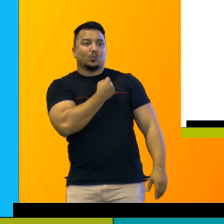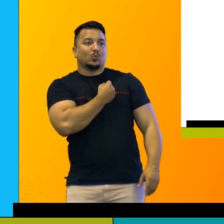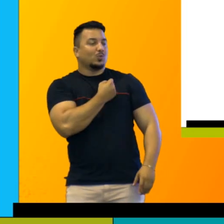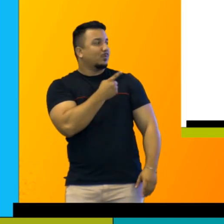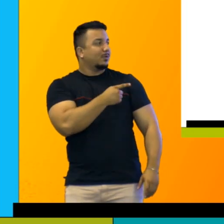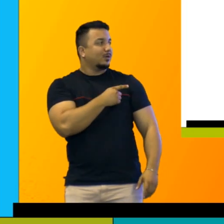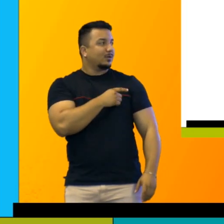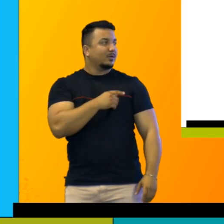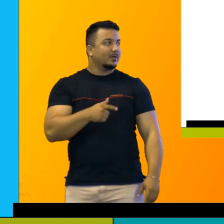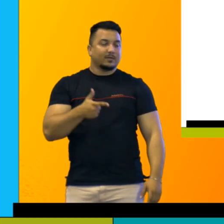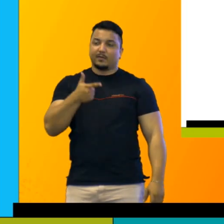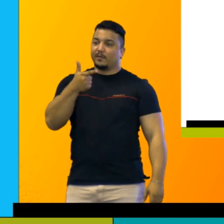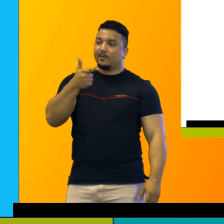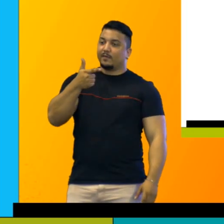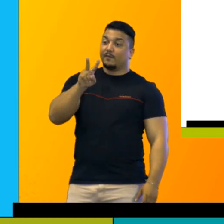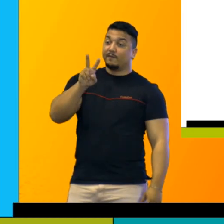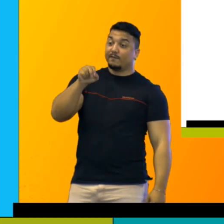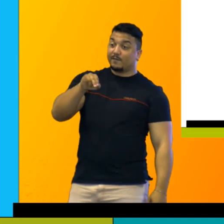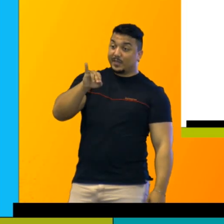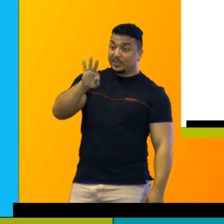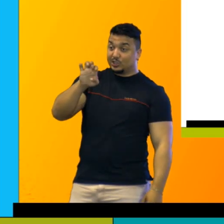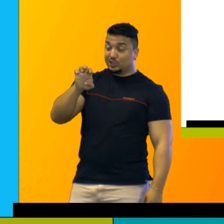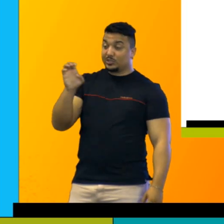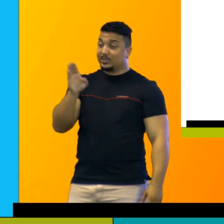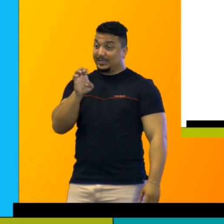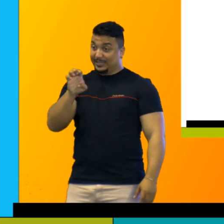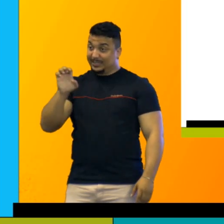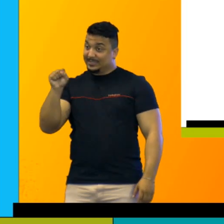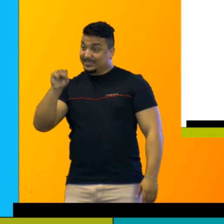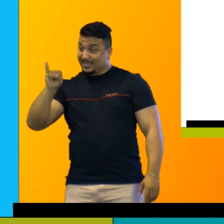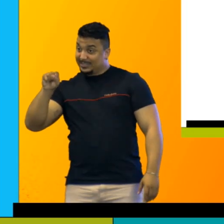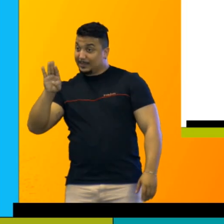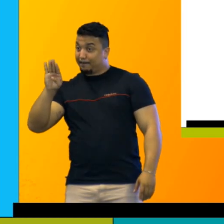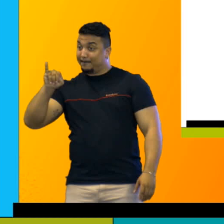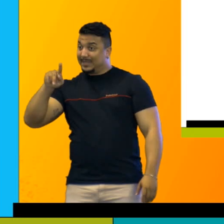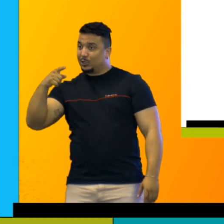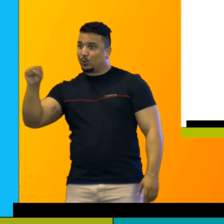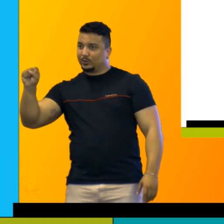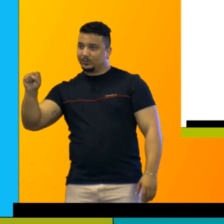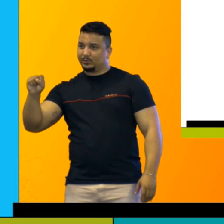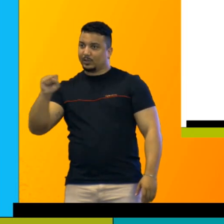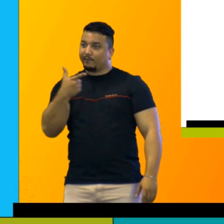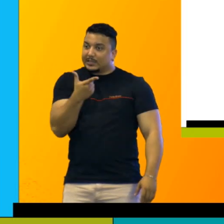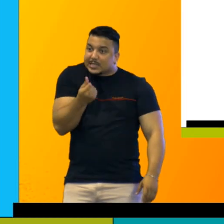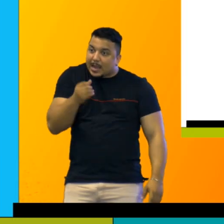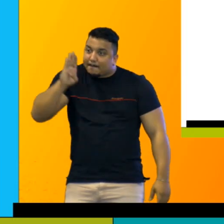por extenso. 26 bilhões. Mas ele quer o quê? Colocar em notação